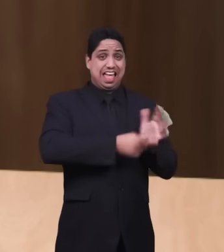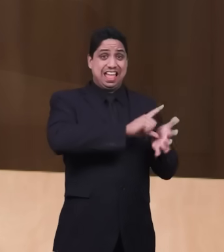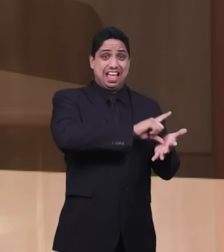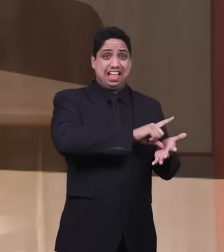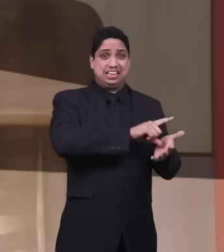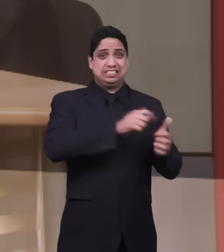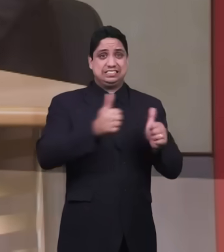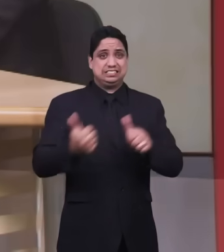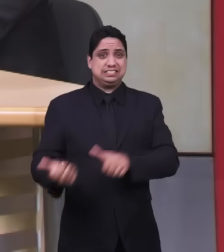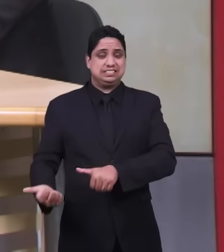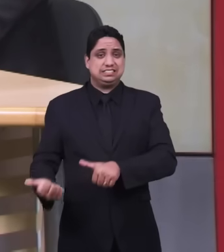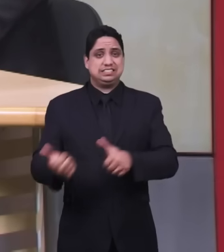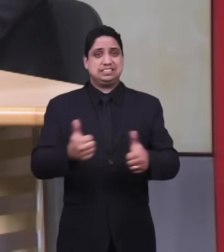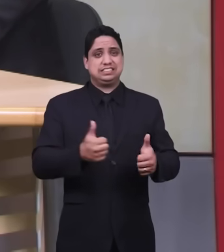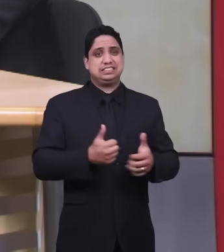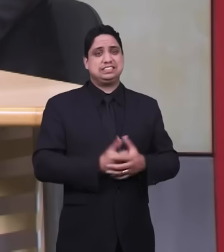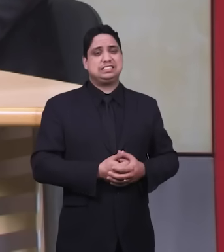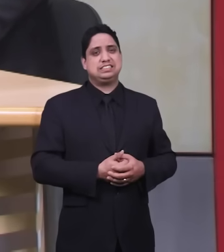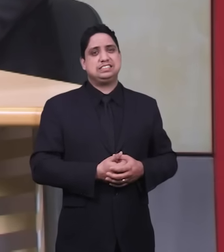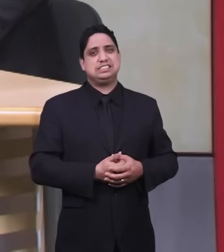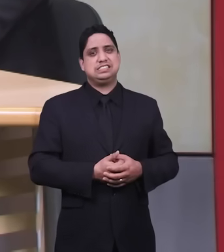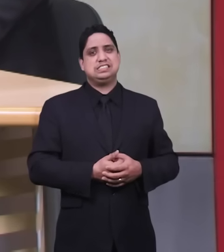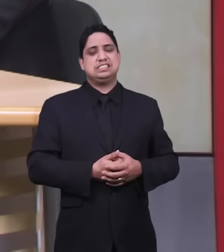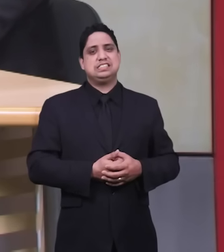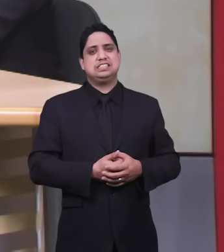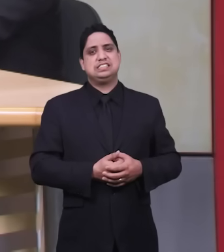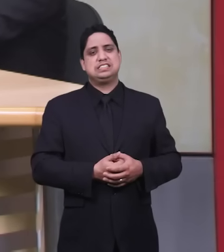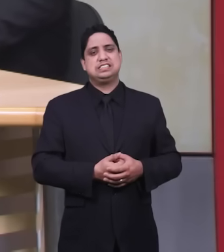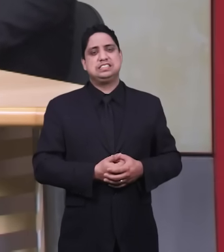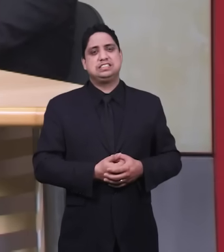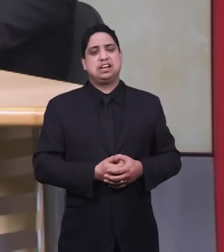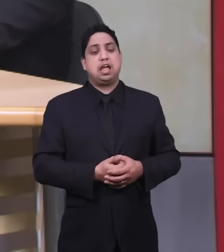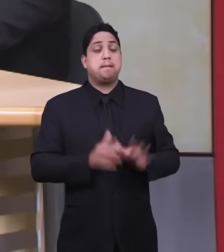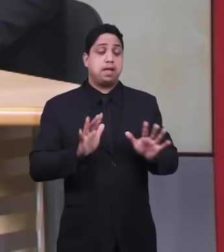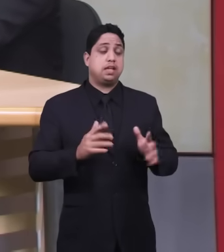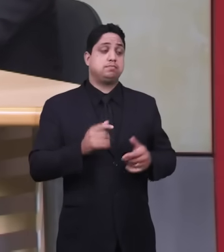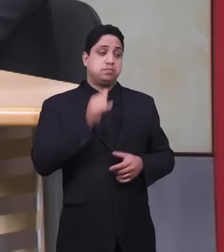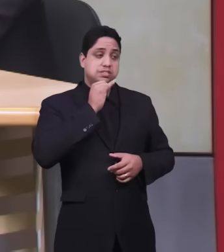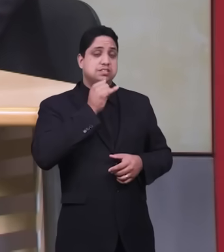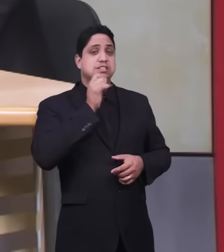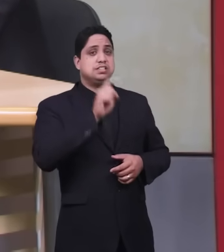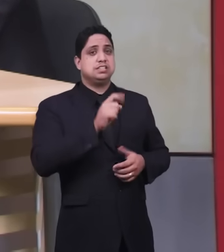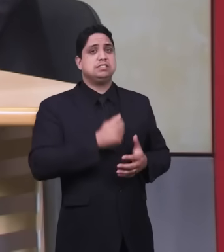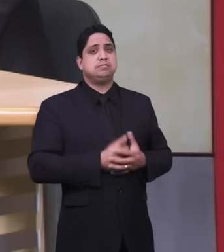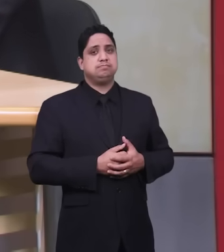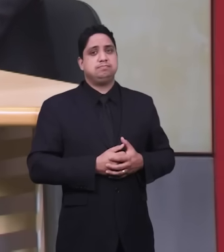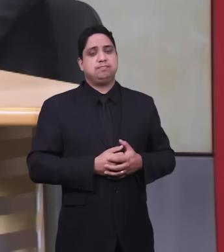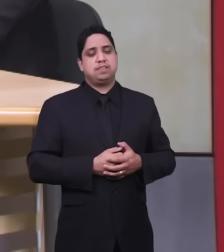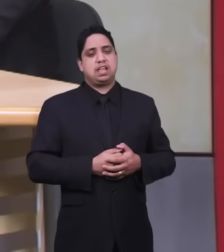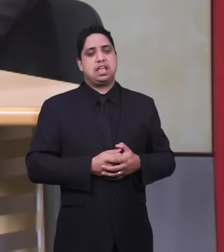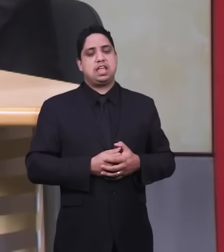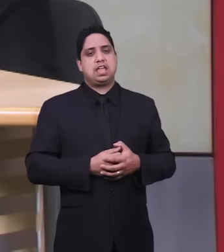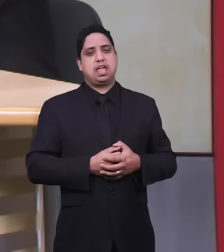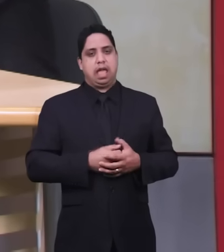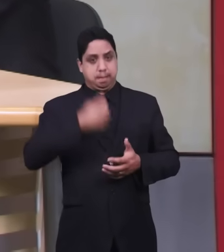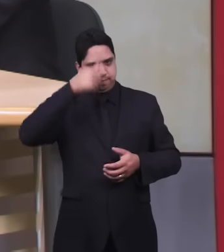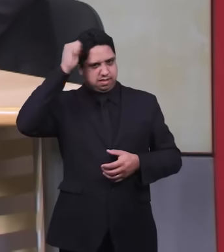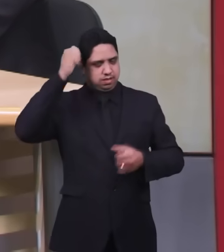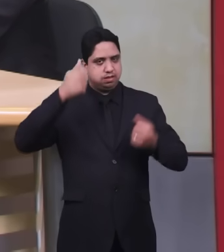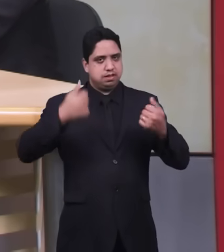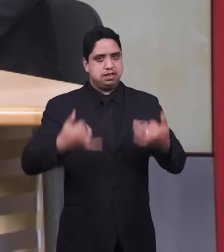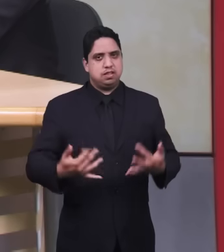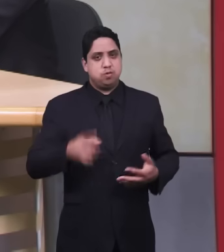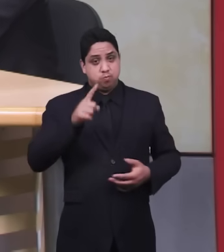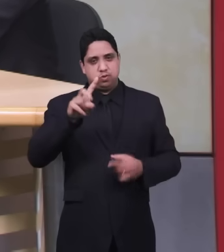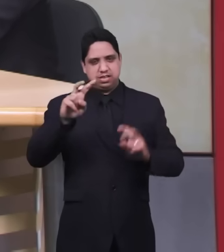águas. Você teve uma experiência de batismo nas águas. Agora, nesse caso, Wallace, aí, Alexandre, aí você, meu irmão, que